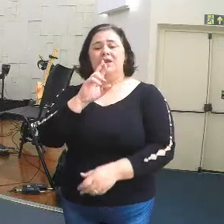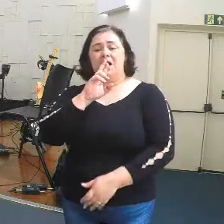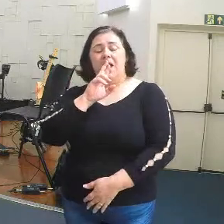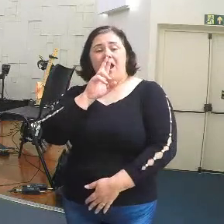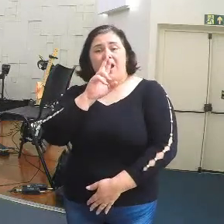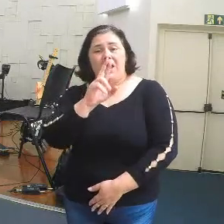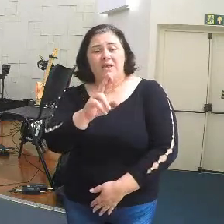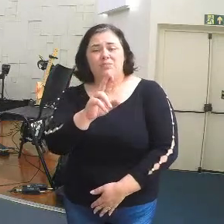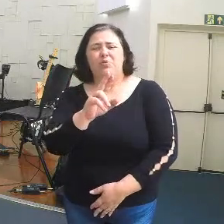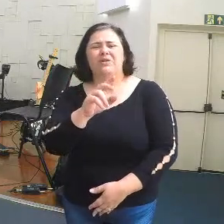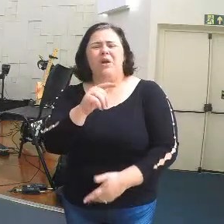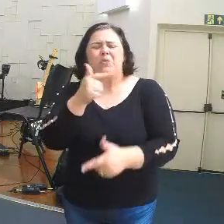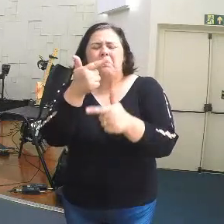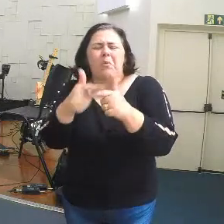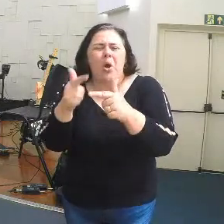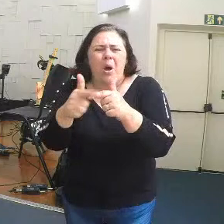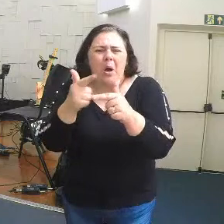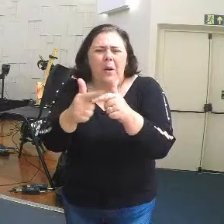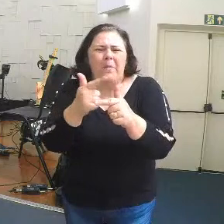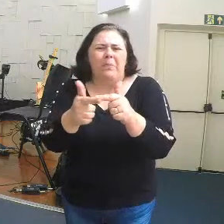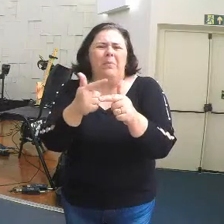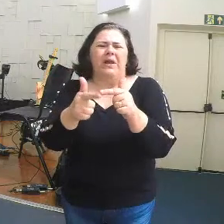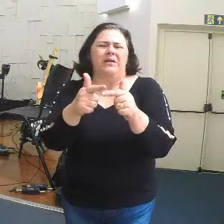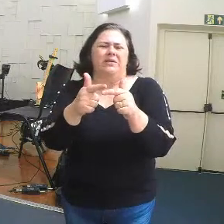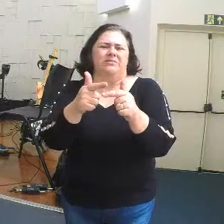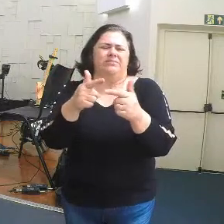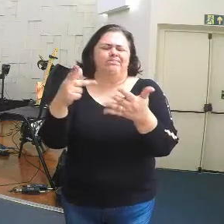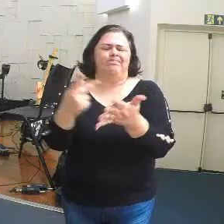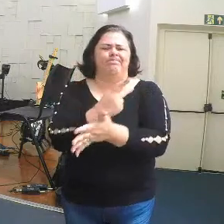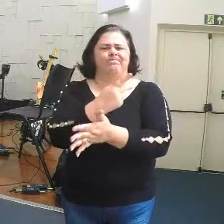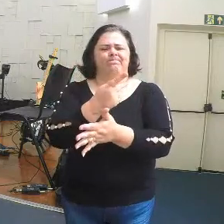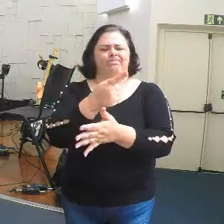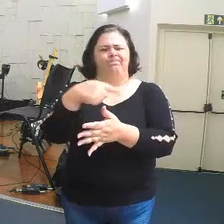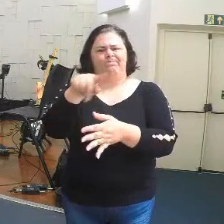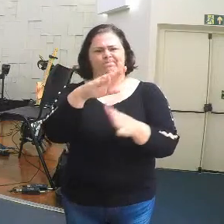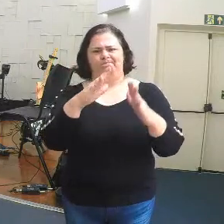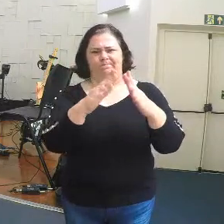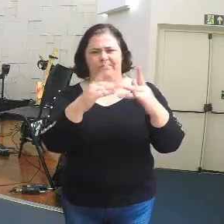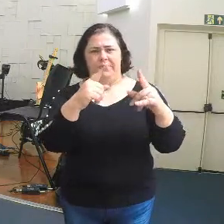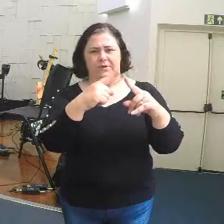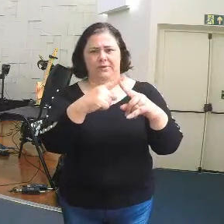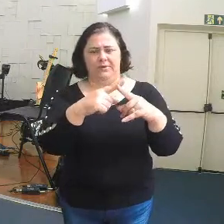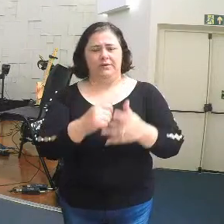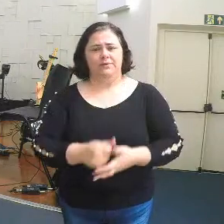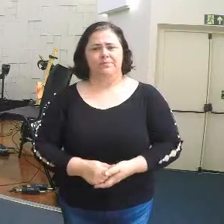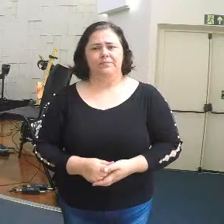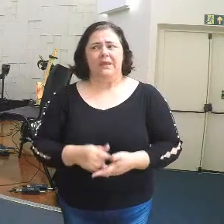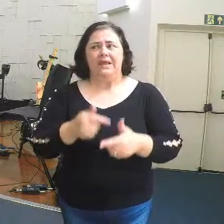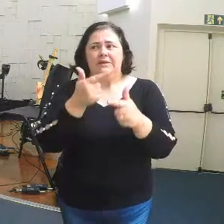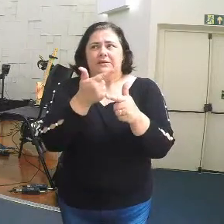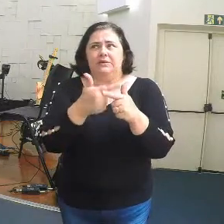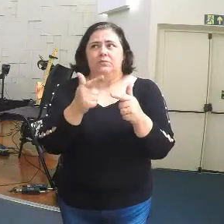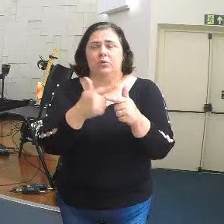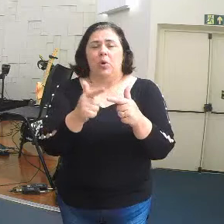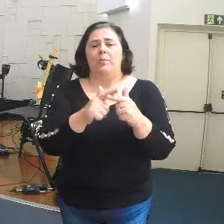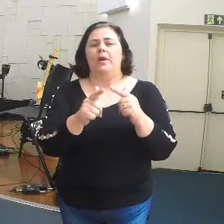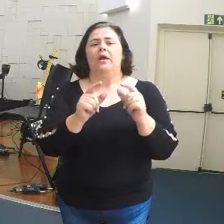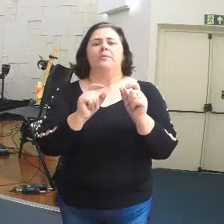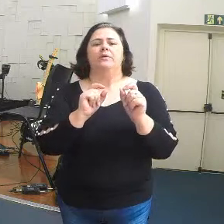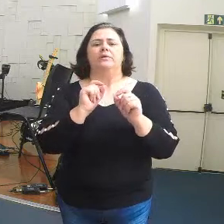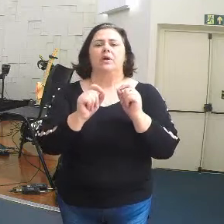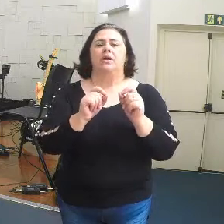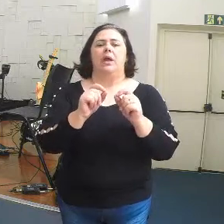uma crise pela qual aquelas igrejas estavam passando. Essa crise tem uma causa